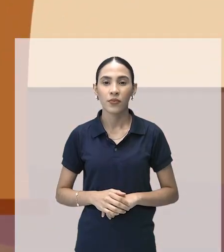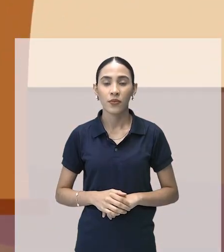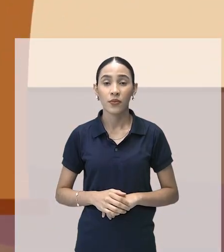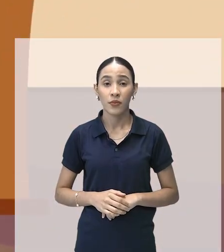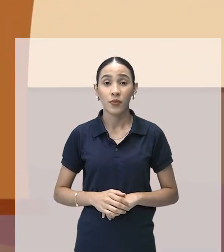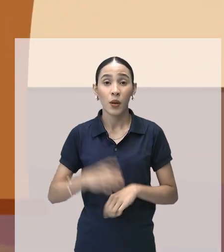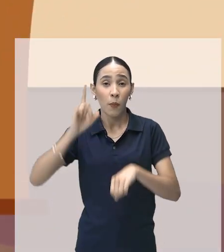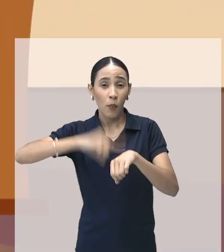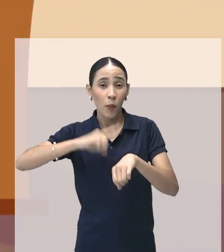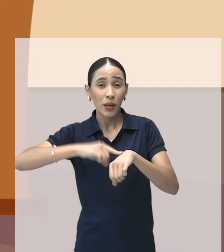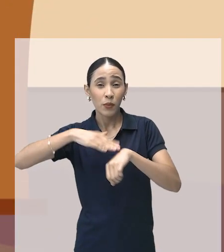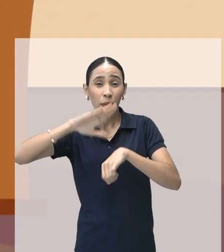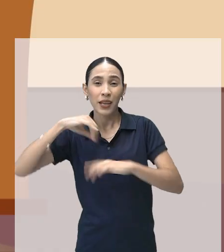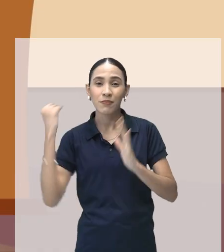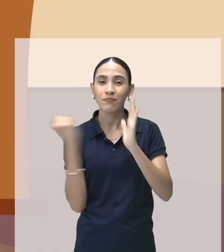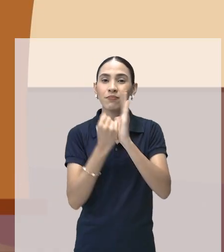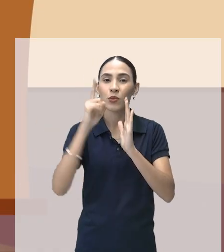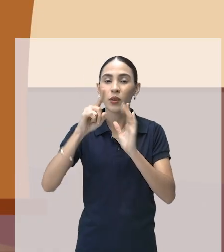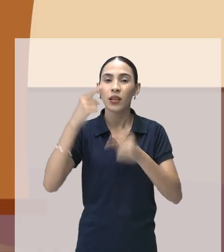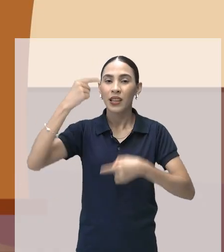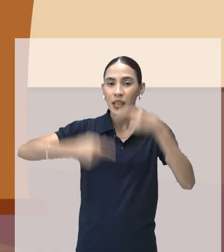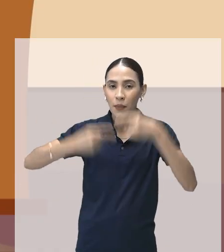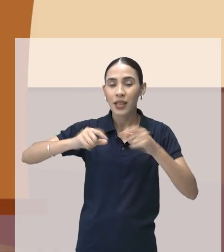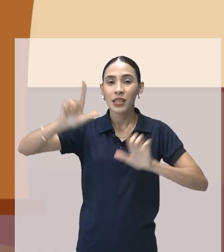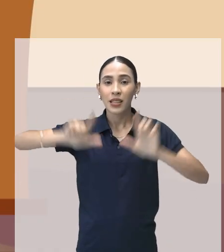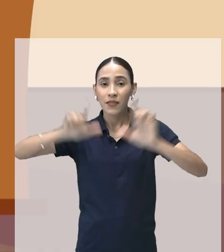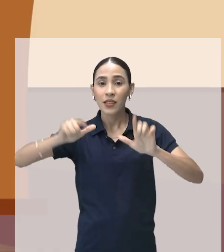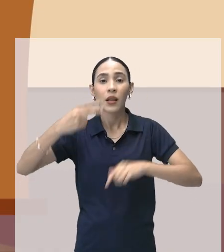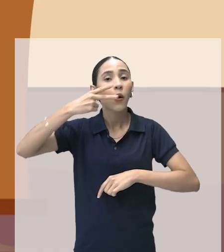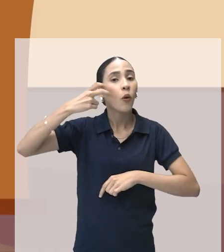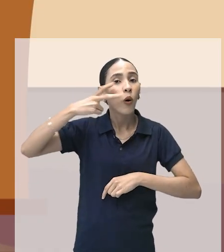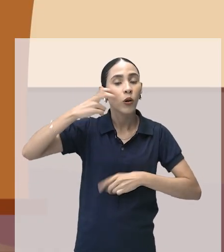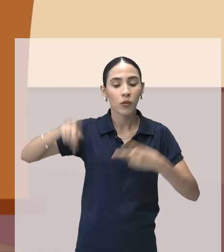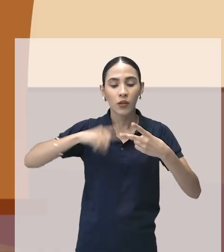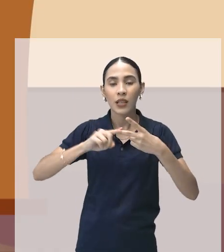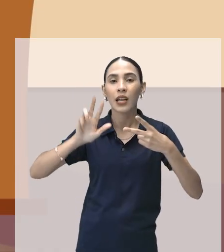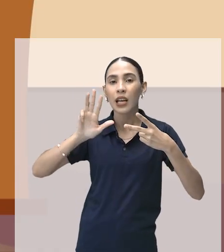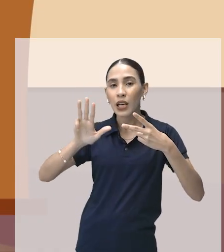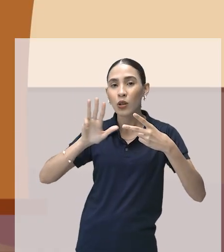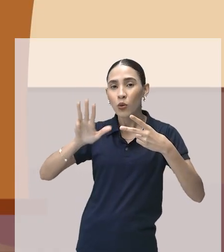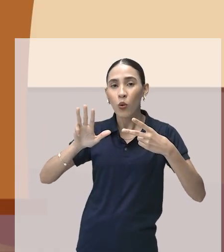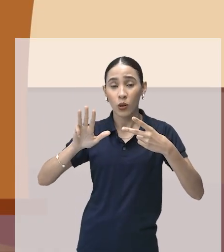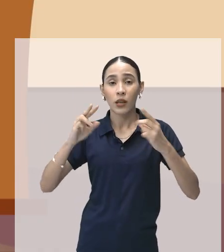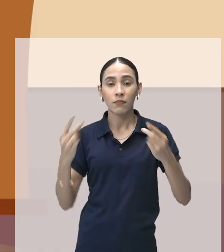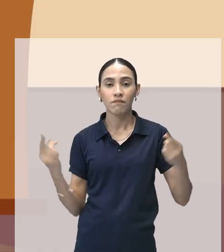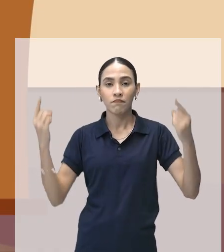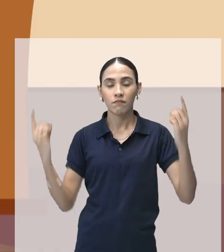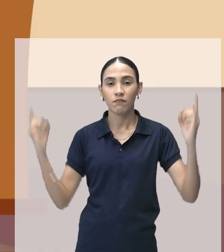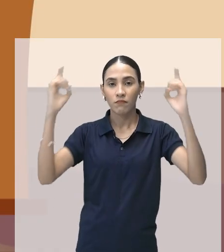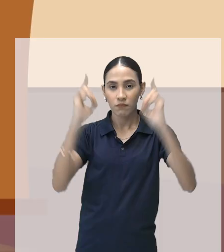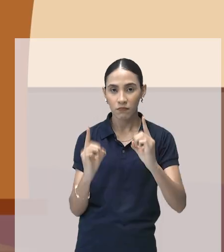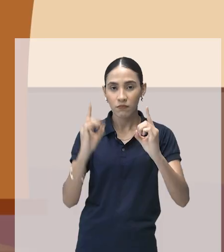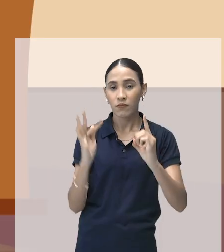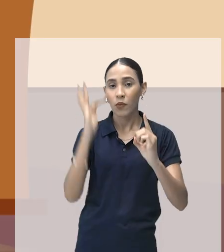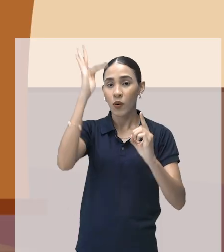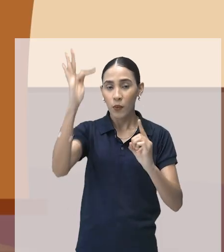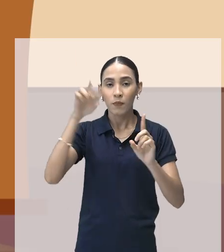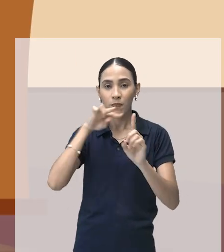Um dos momentos mais marcantes foi o debate televisivo onde Collor e Lula expuseram suas visões para o futuro do